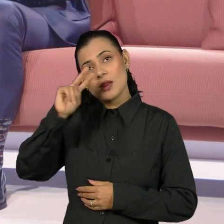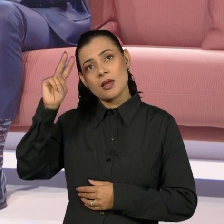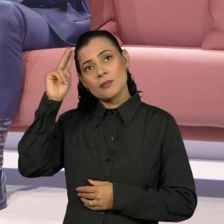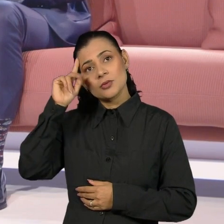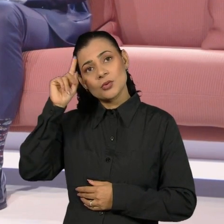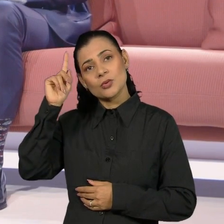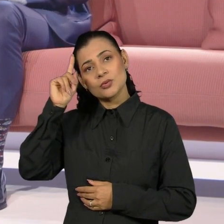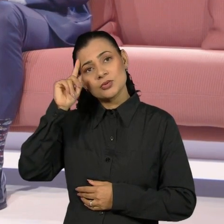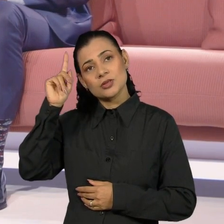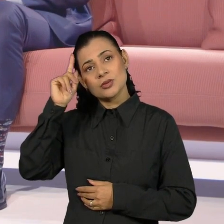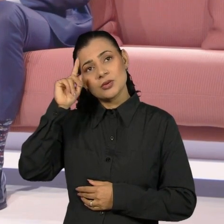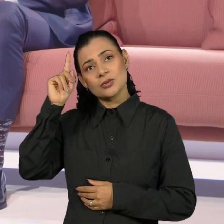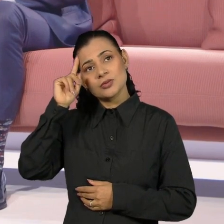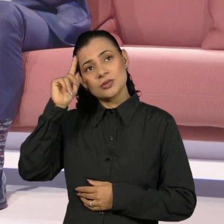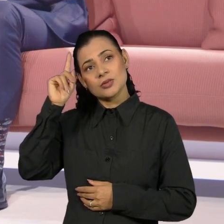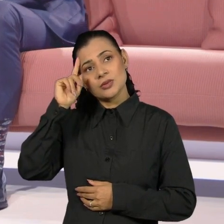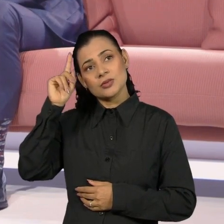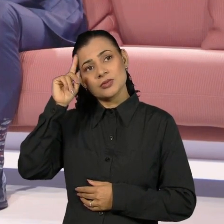todo dia.